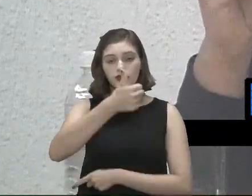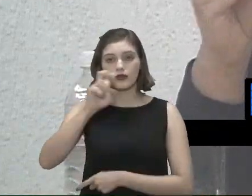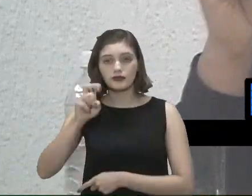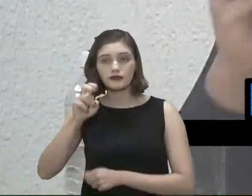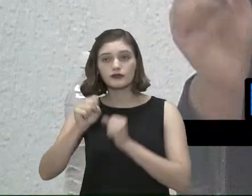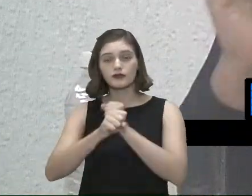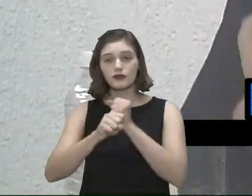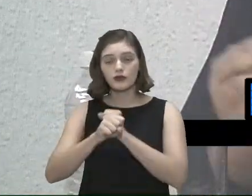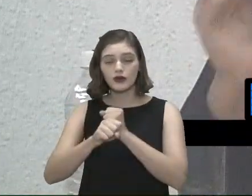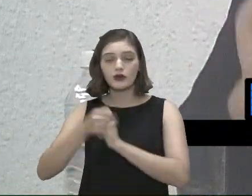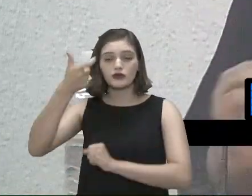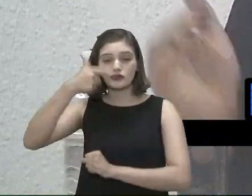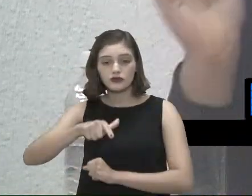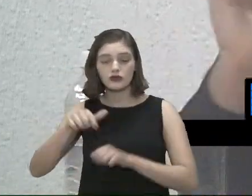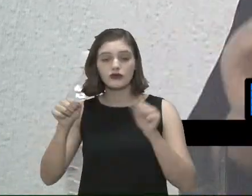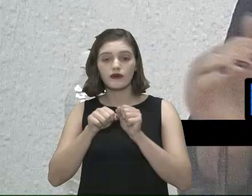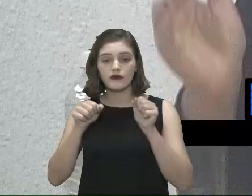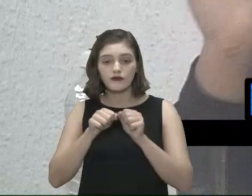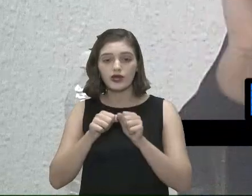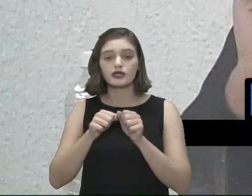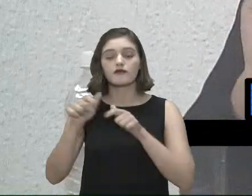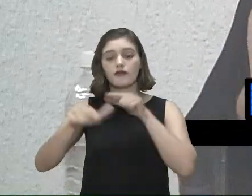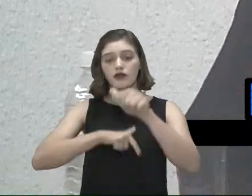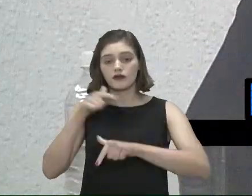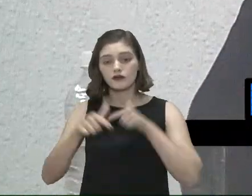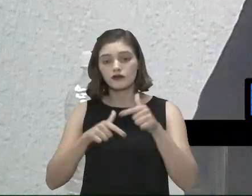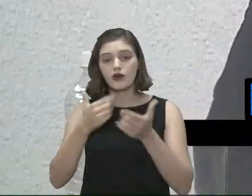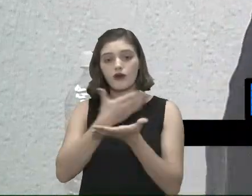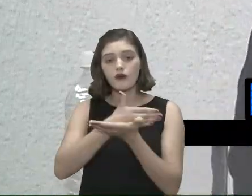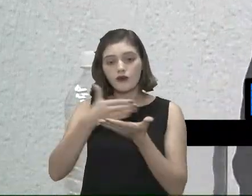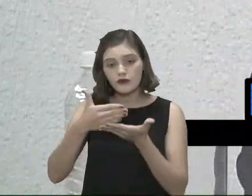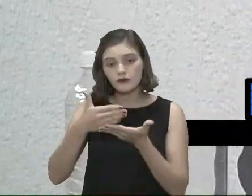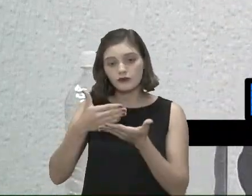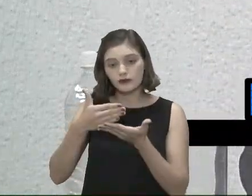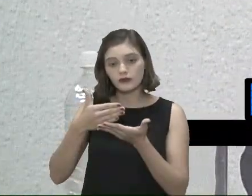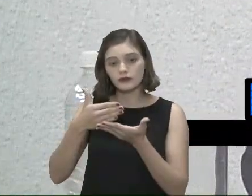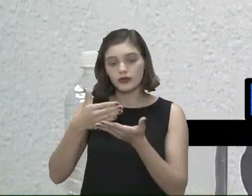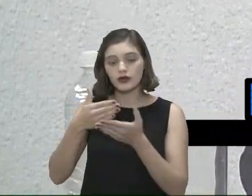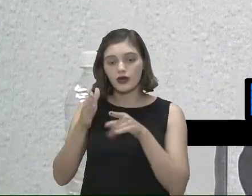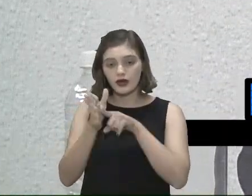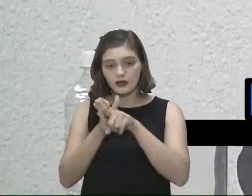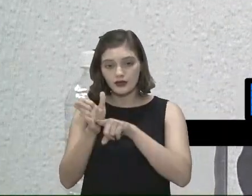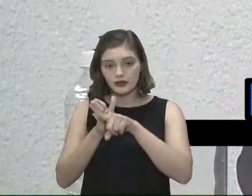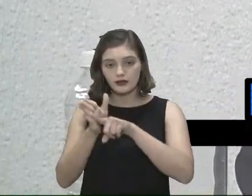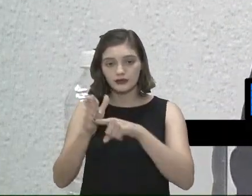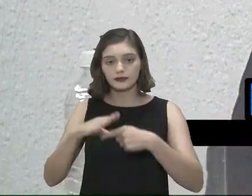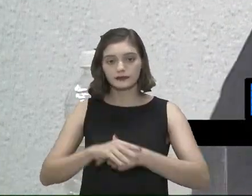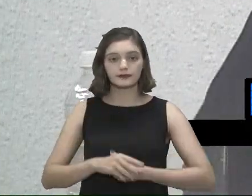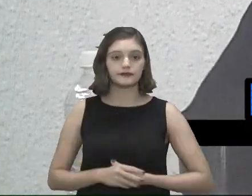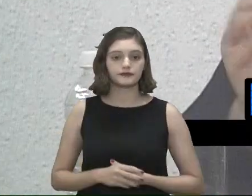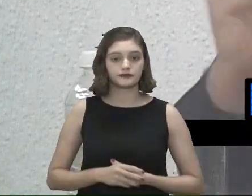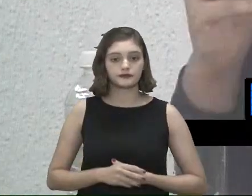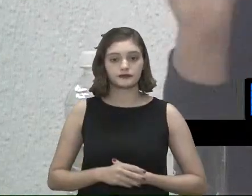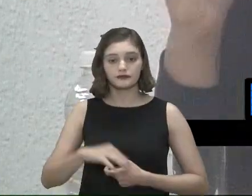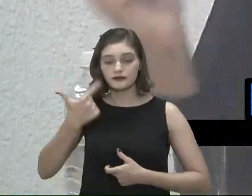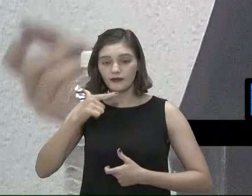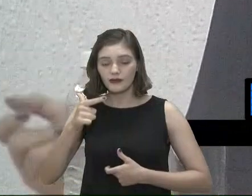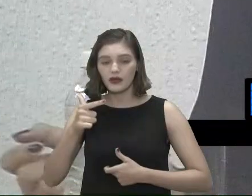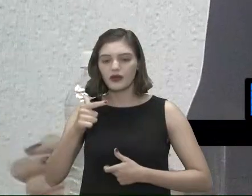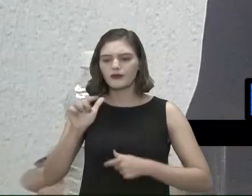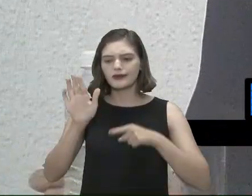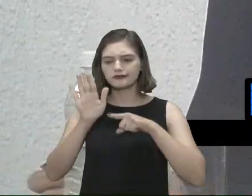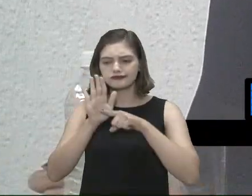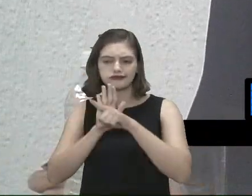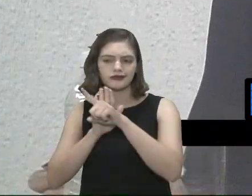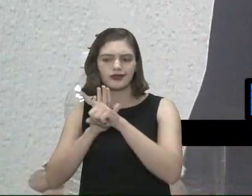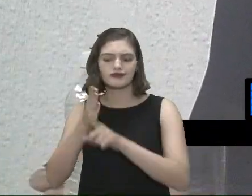ano consecutivo, desde que a ANTRA faz esse trabalho e começou a essa pesquisa. Né? Então, não temos dados de